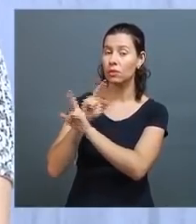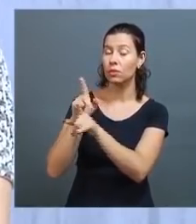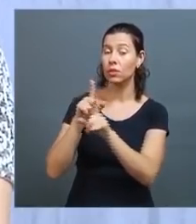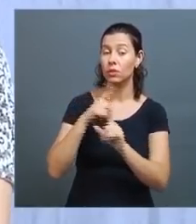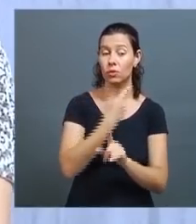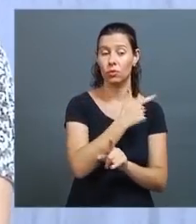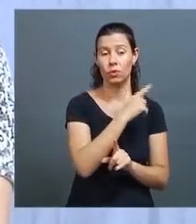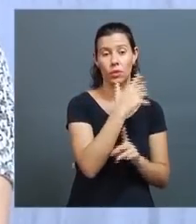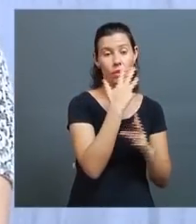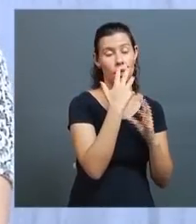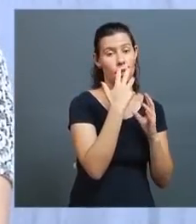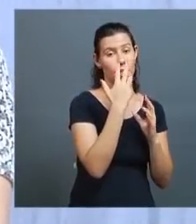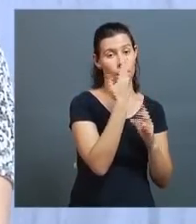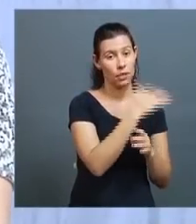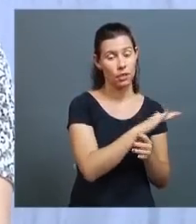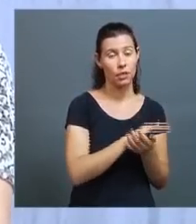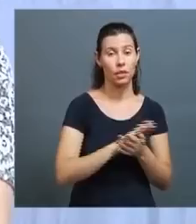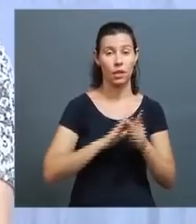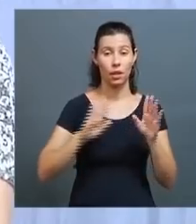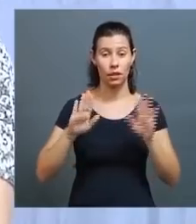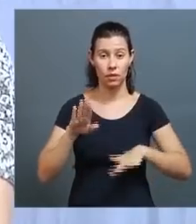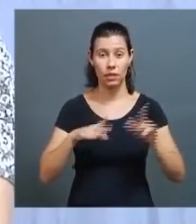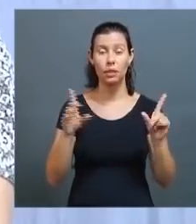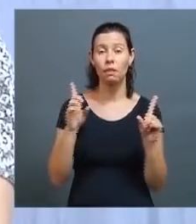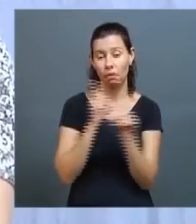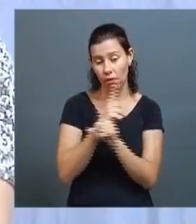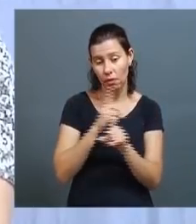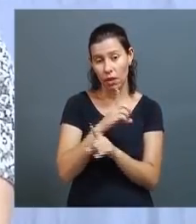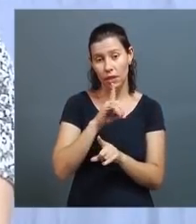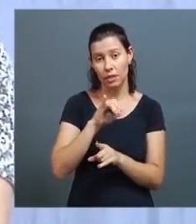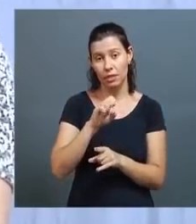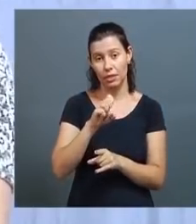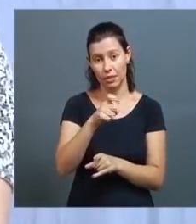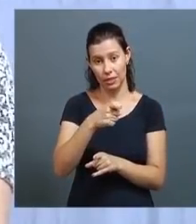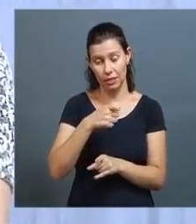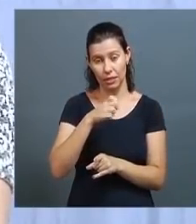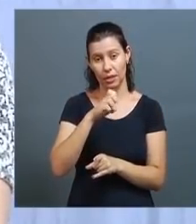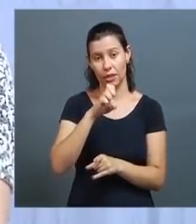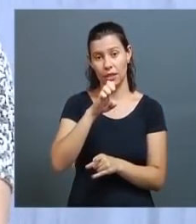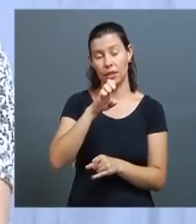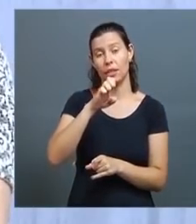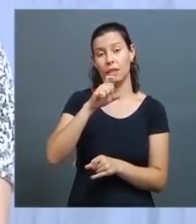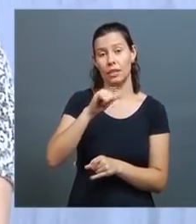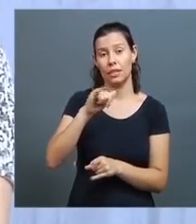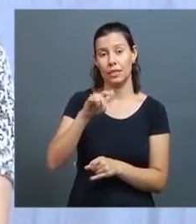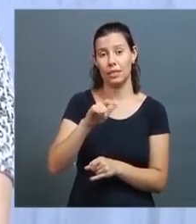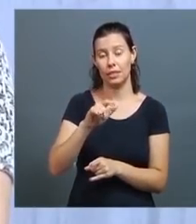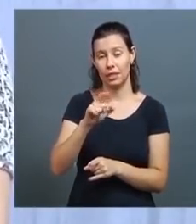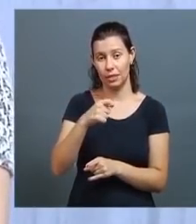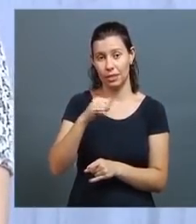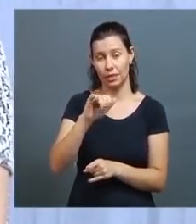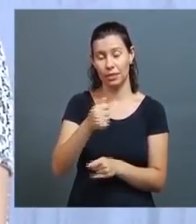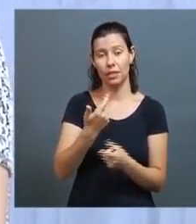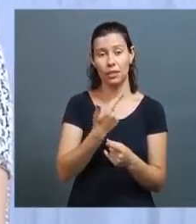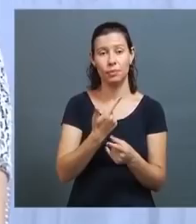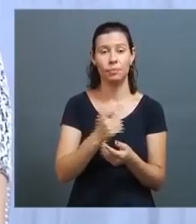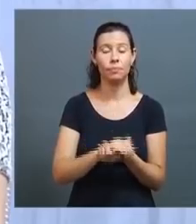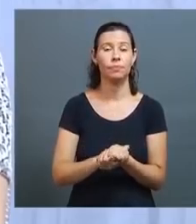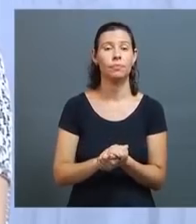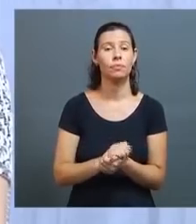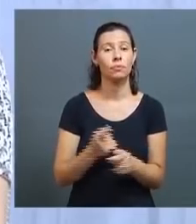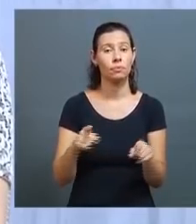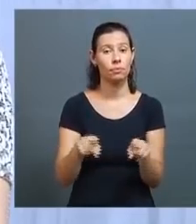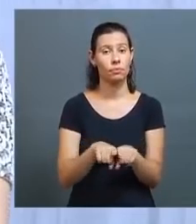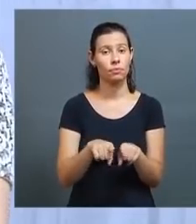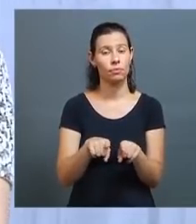gerando, então, uma dislexia, que é a dificuldade específica da leitura, né, e da escrita, a descalculia, que é a dificuldade